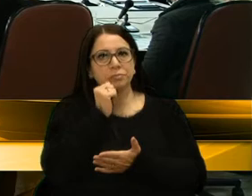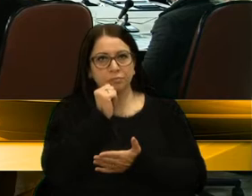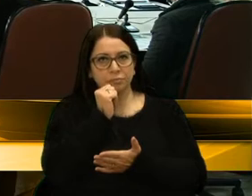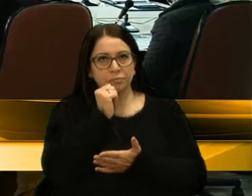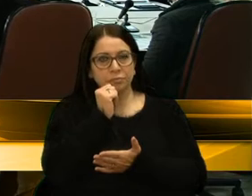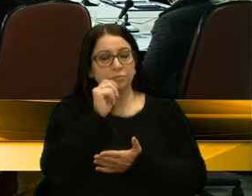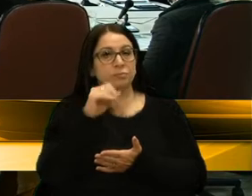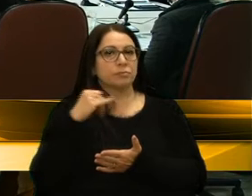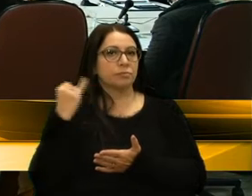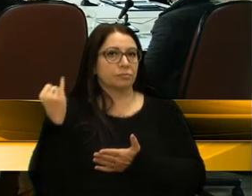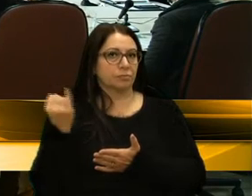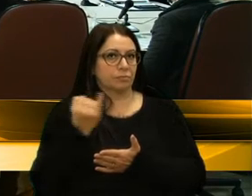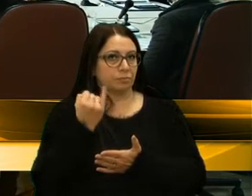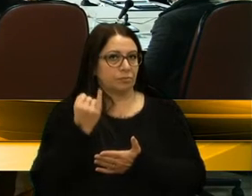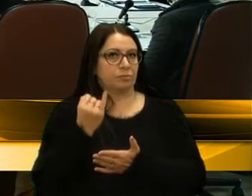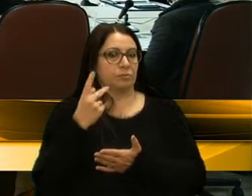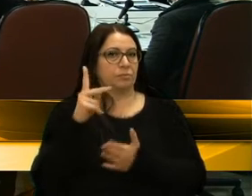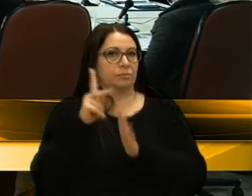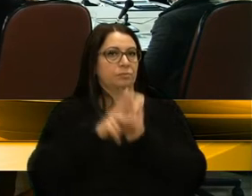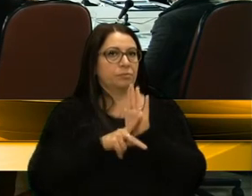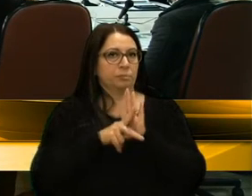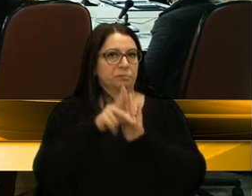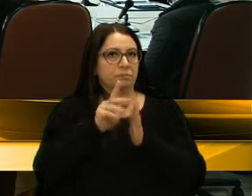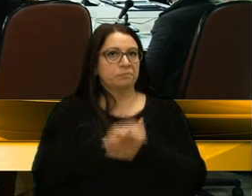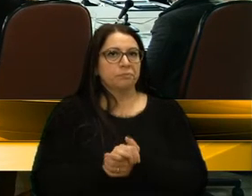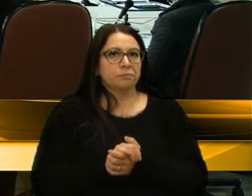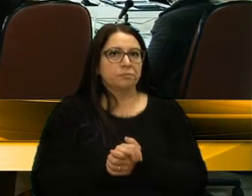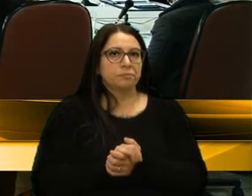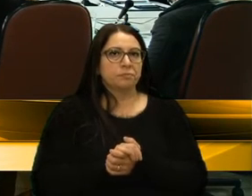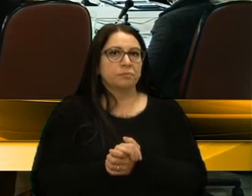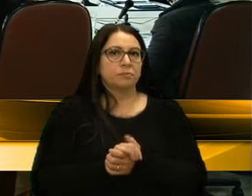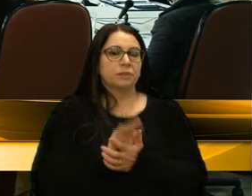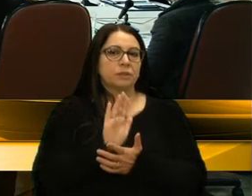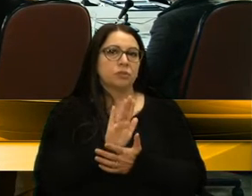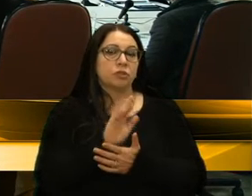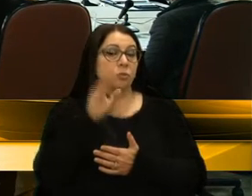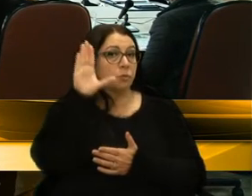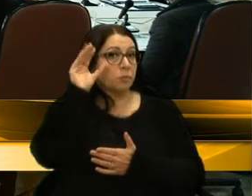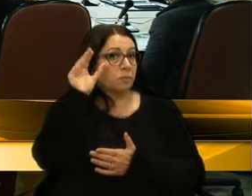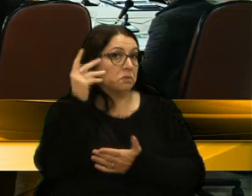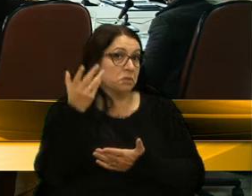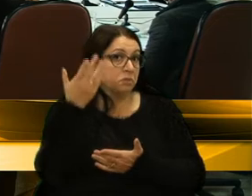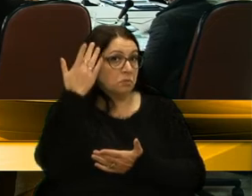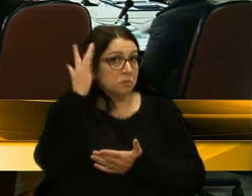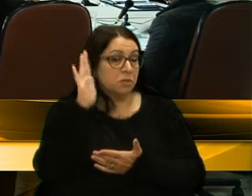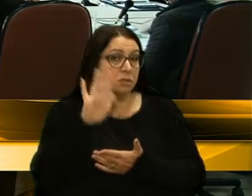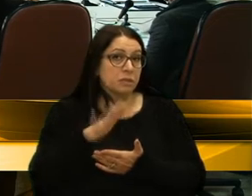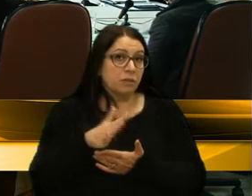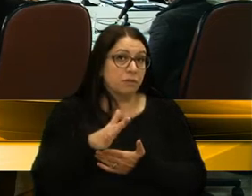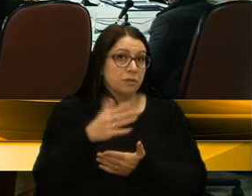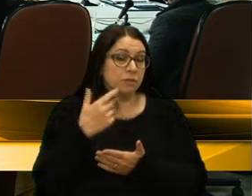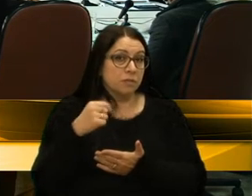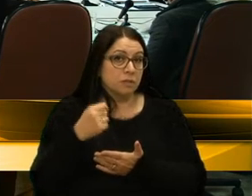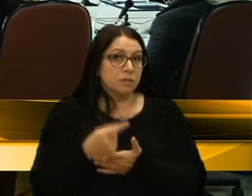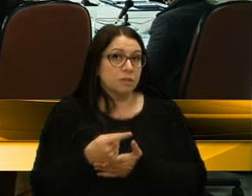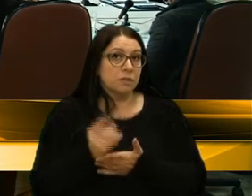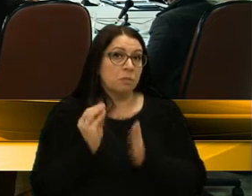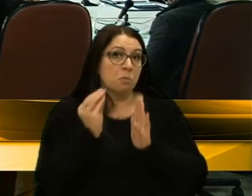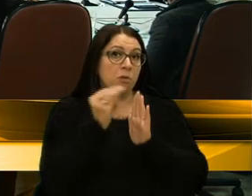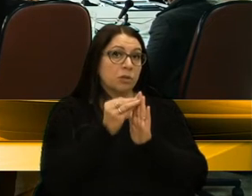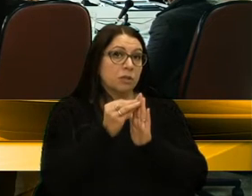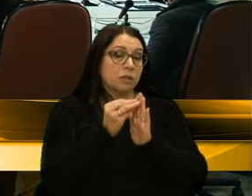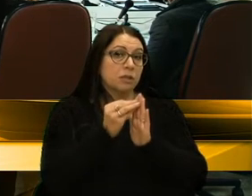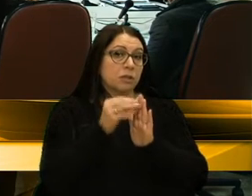muito importante seu projeto. Eu só deixaria uma observação, se talvez não fosse necessário colocar aí